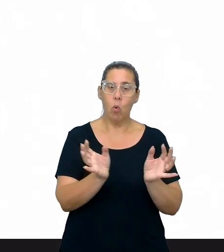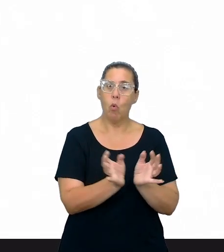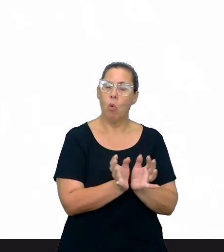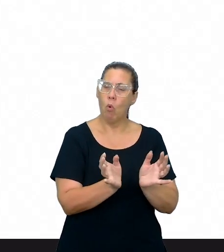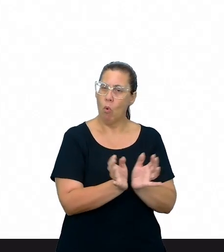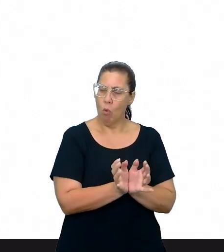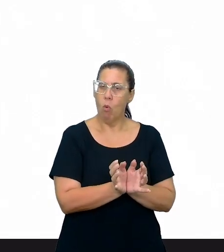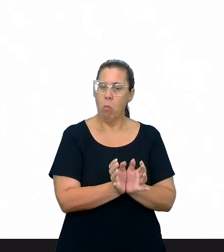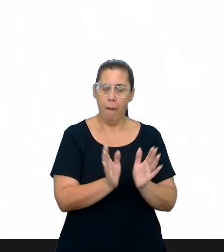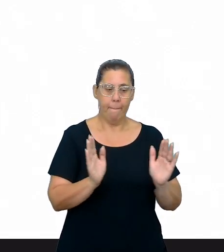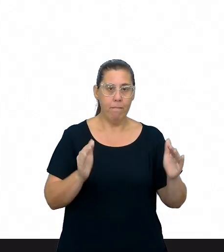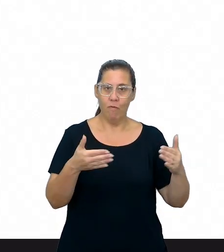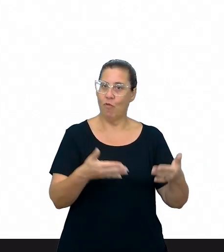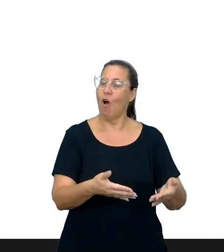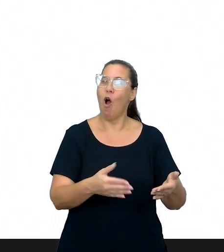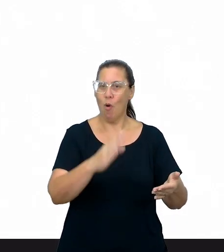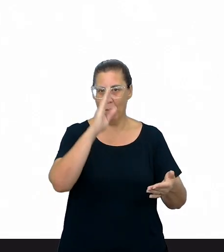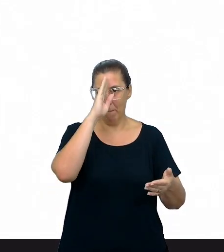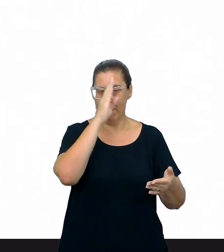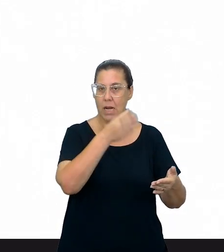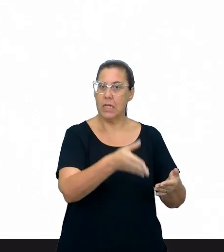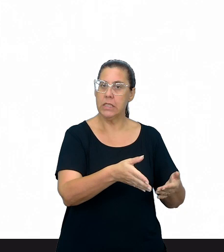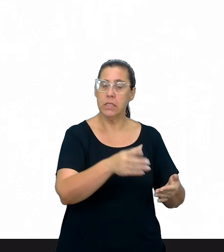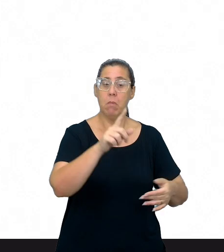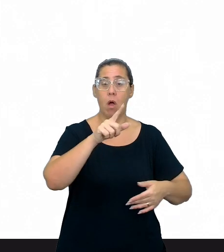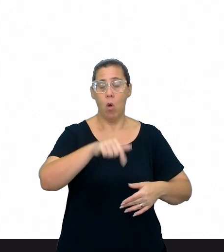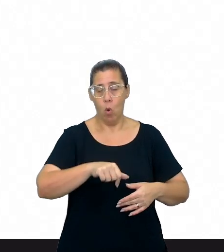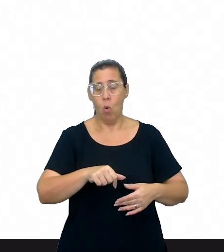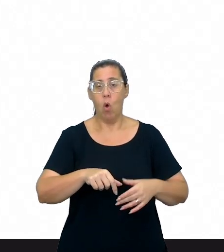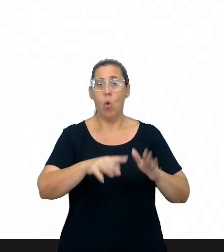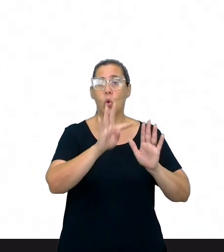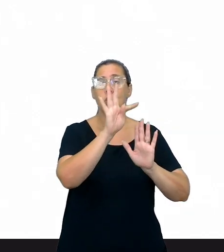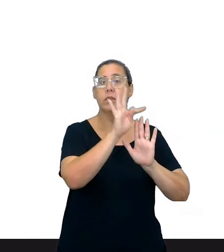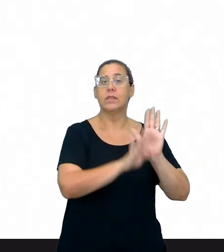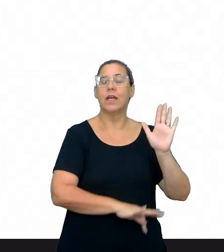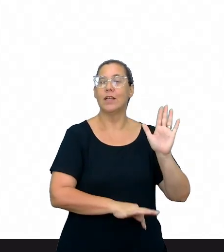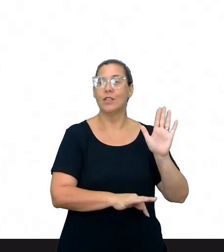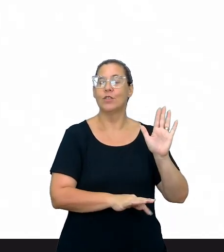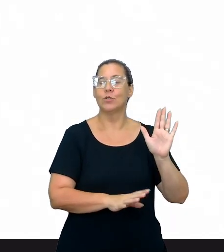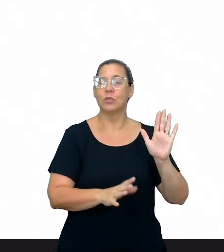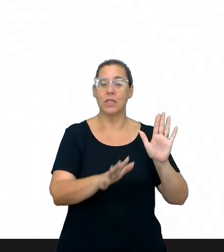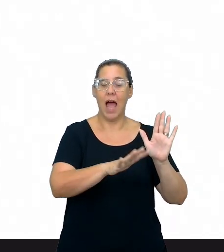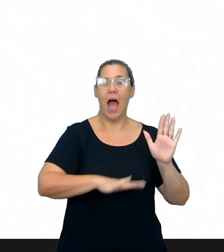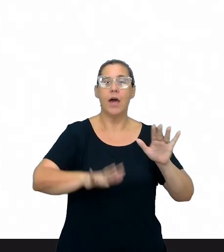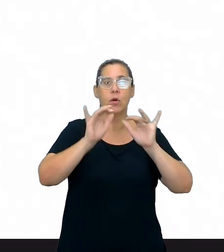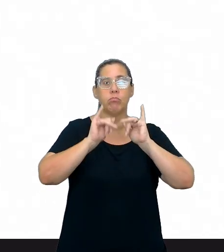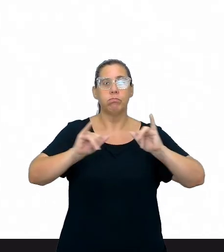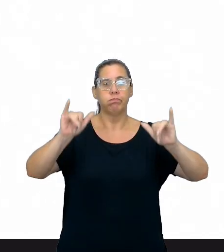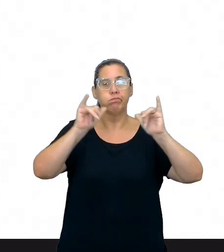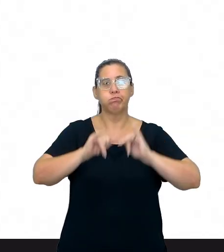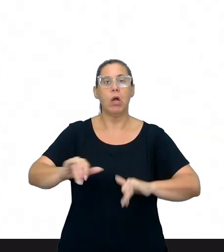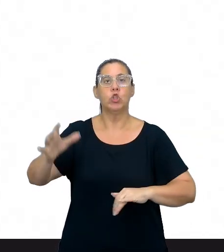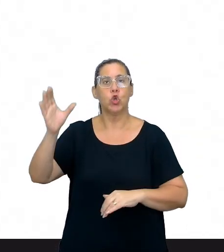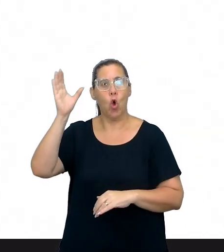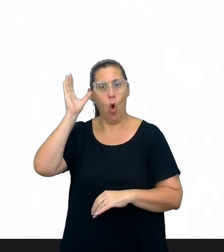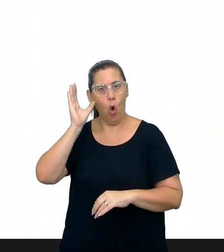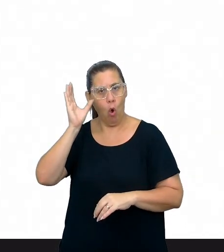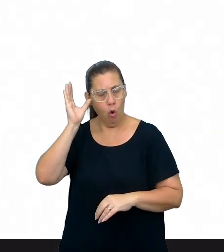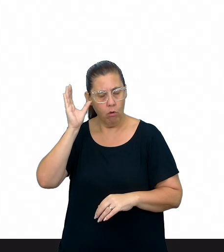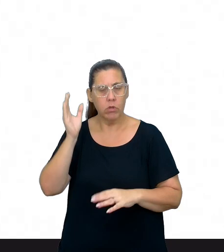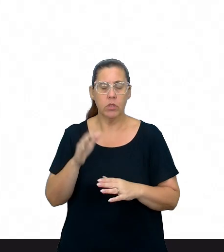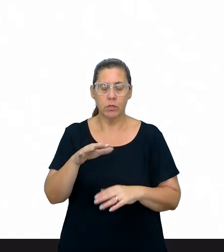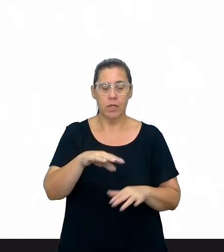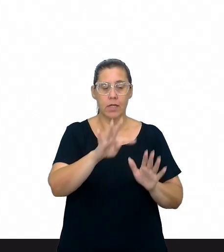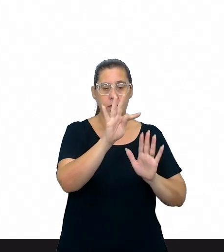condutor dessa sequência didática são os textos de campanhas publicitárias de conscientização, os textos